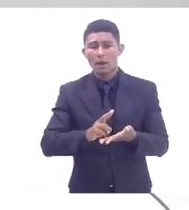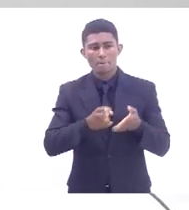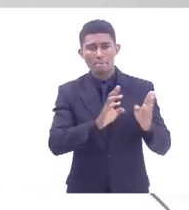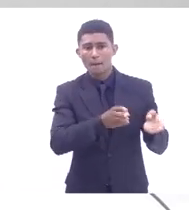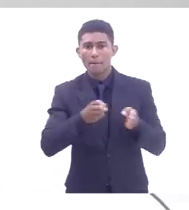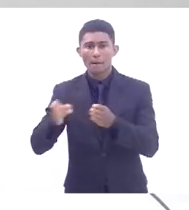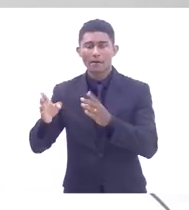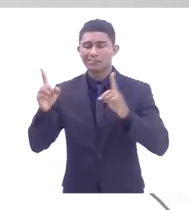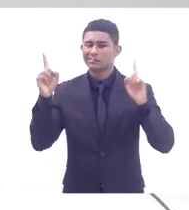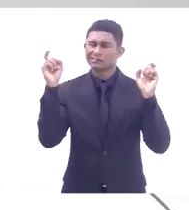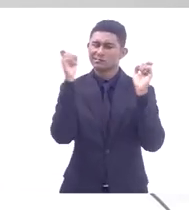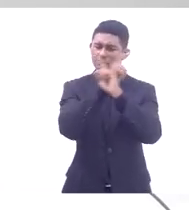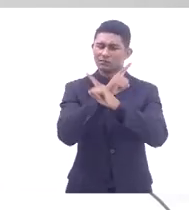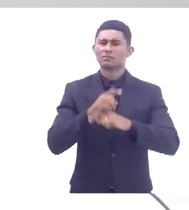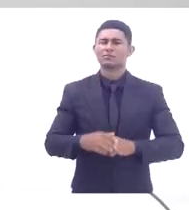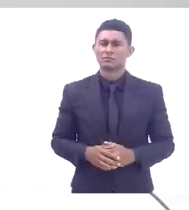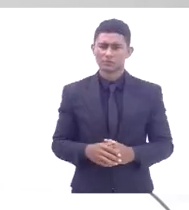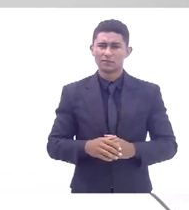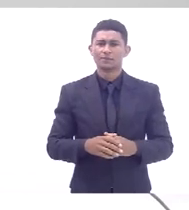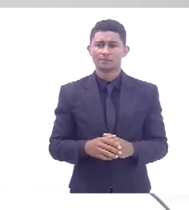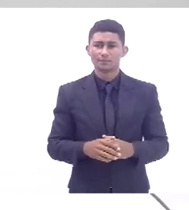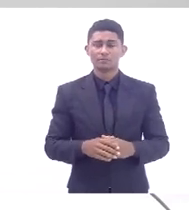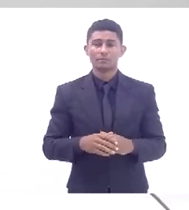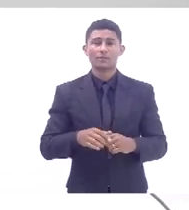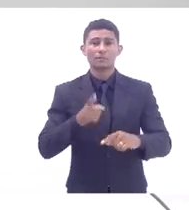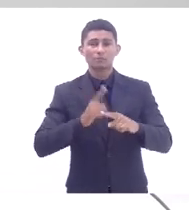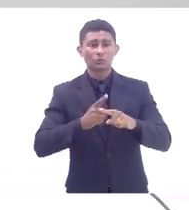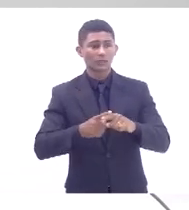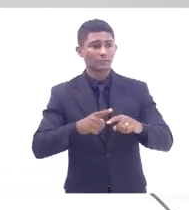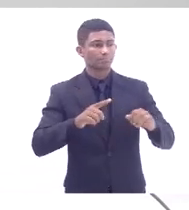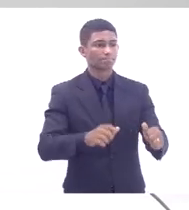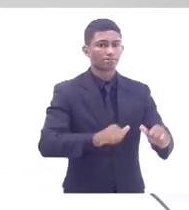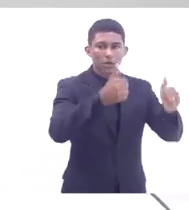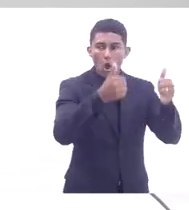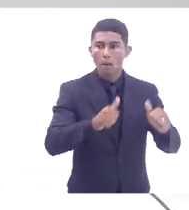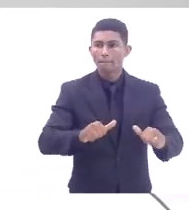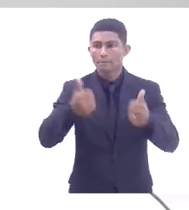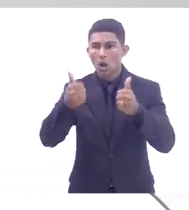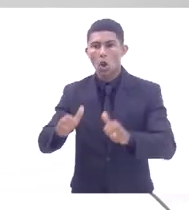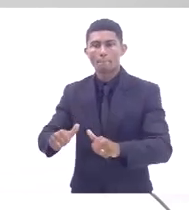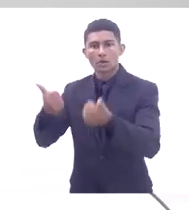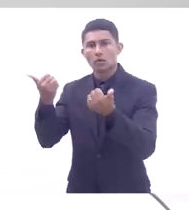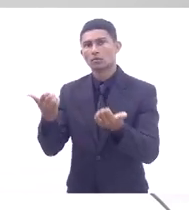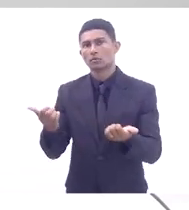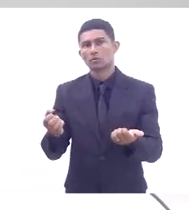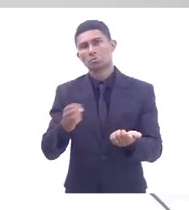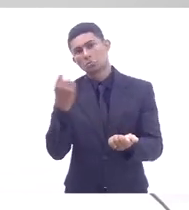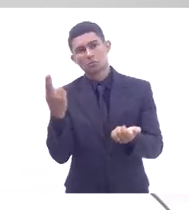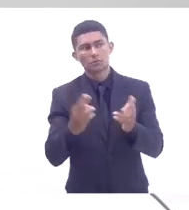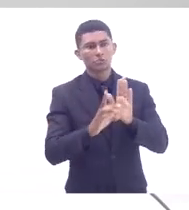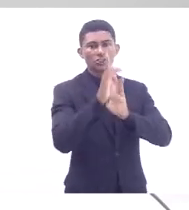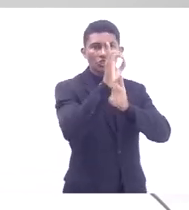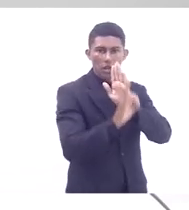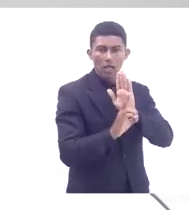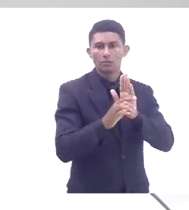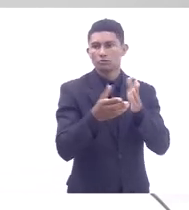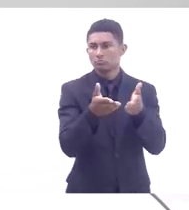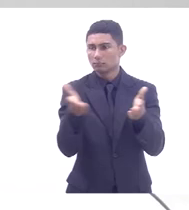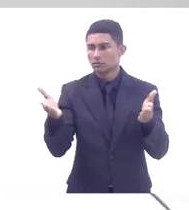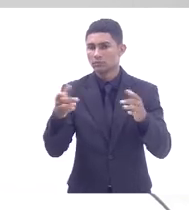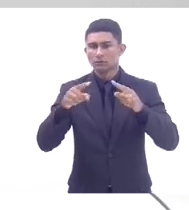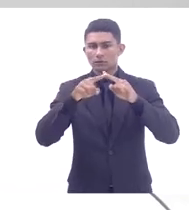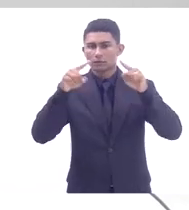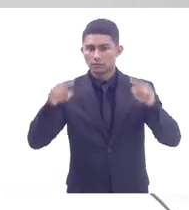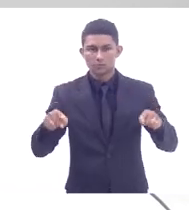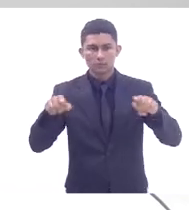relação a elementos de melhorias e benefícios legítimas vantagens que os vez que os